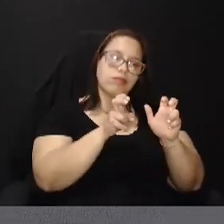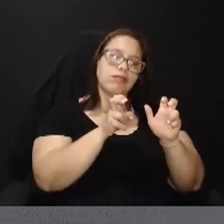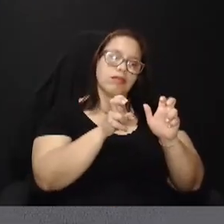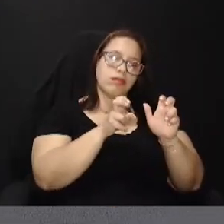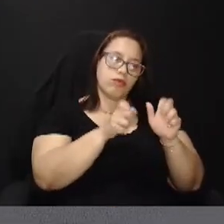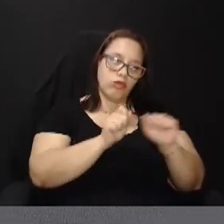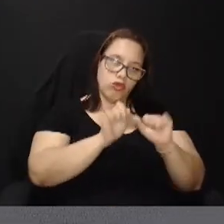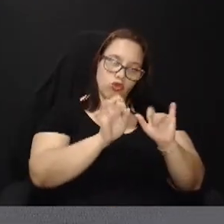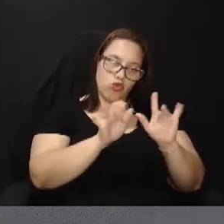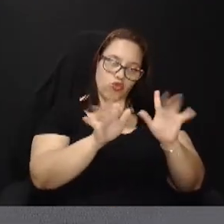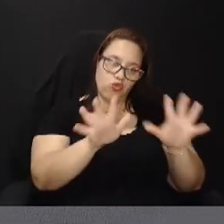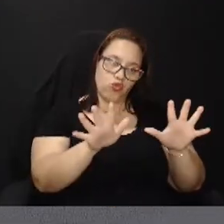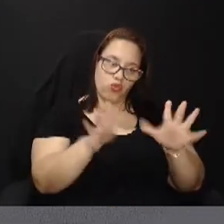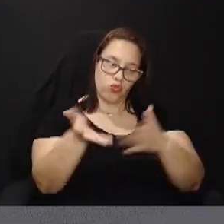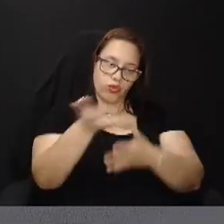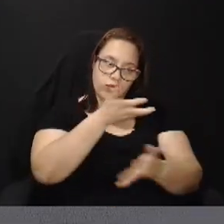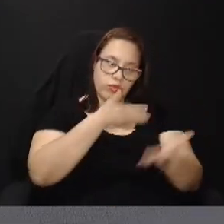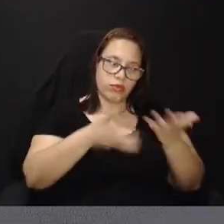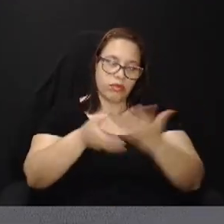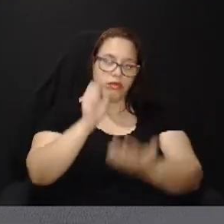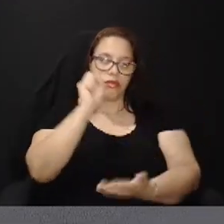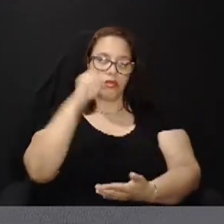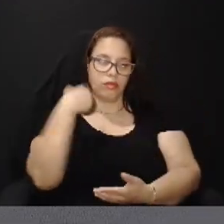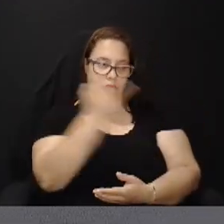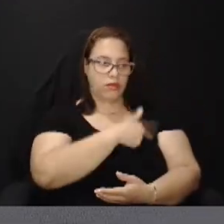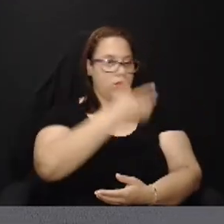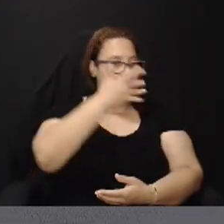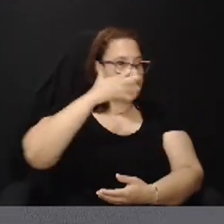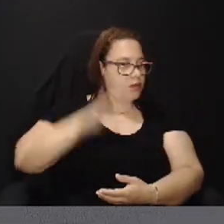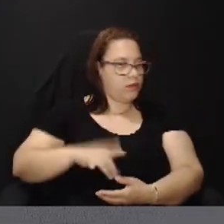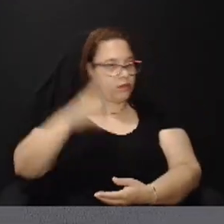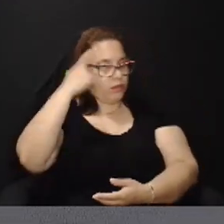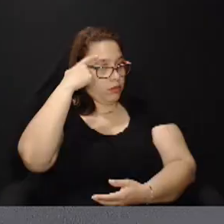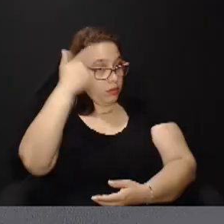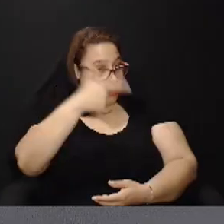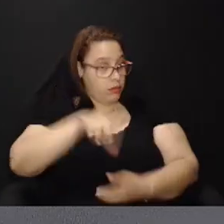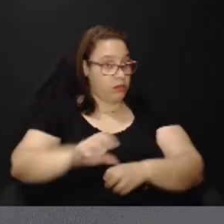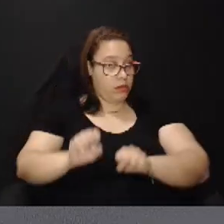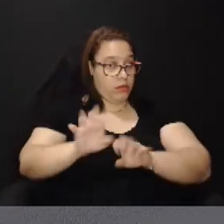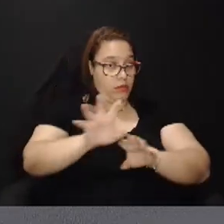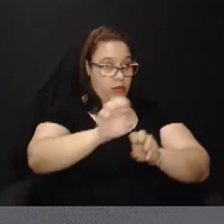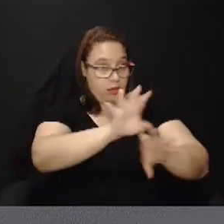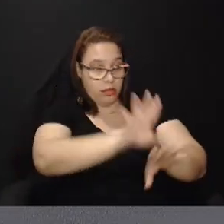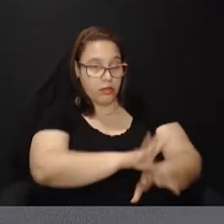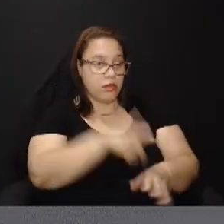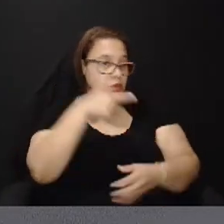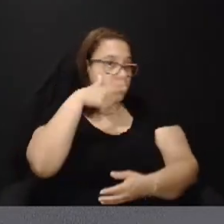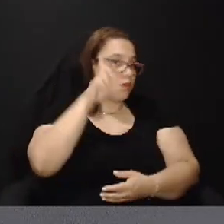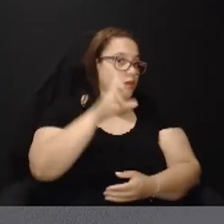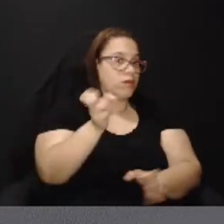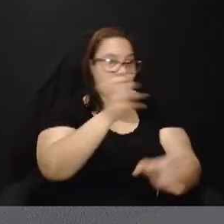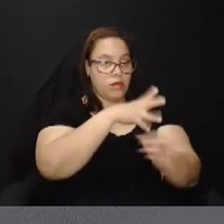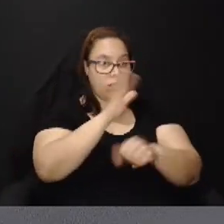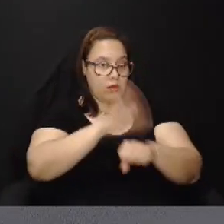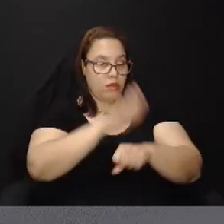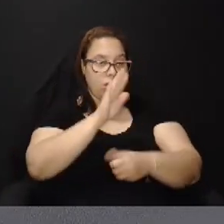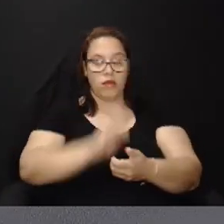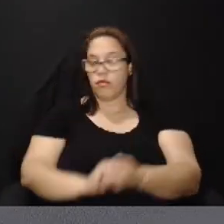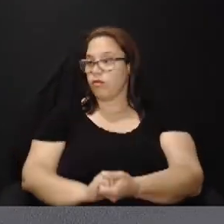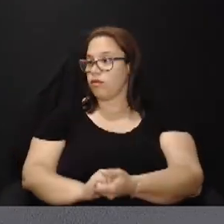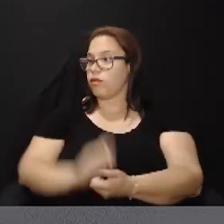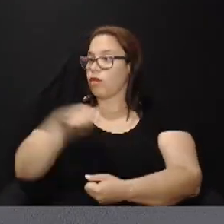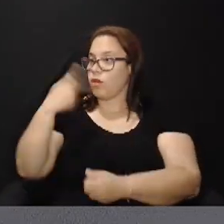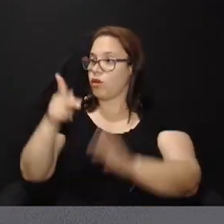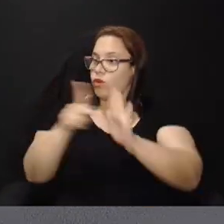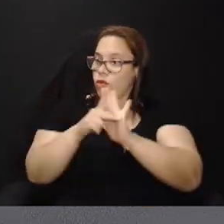disseminado aqui no município e trazer sim para as nossas crianças, né, pensando de novo na educação, para que a gente consiga se atualizar cada vez mais. Um outro projeto também que está